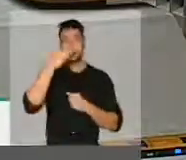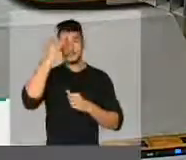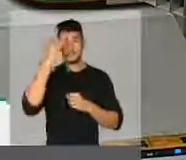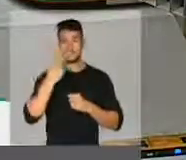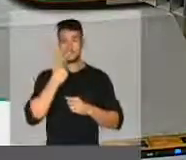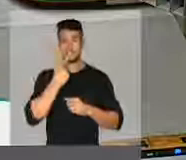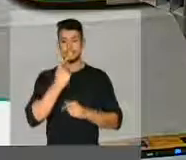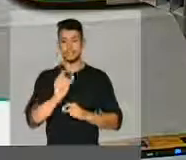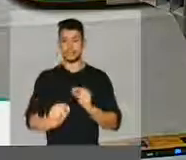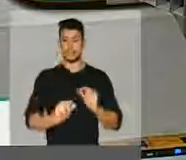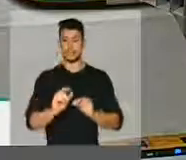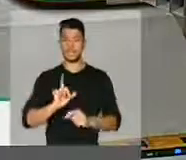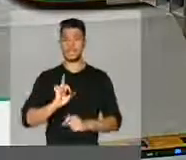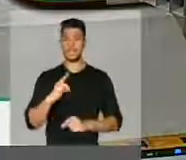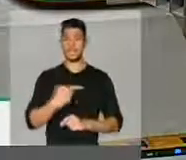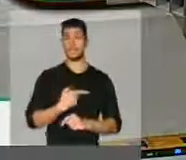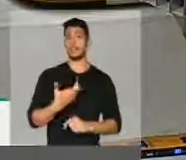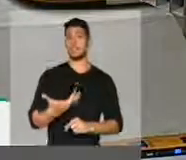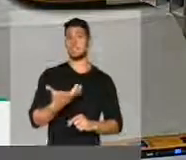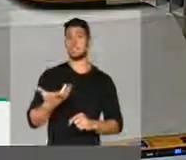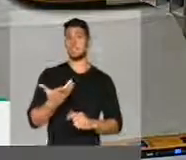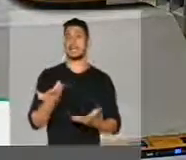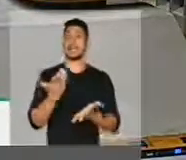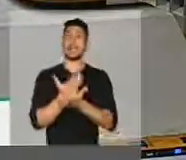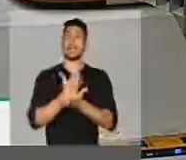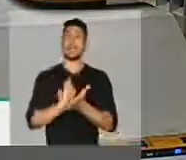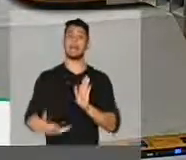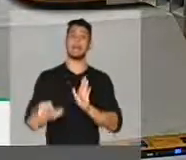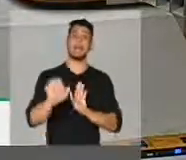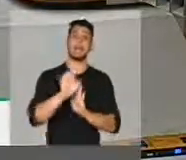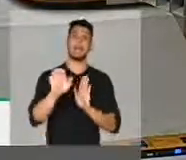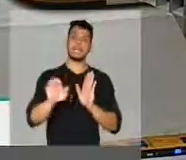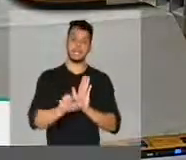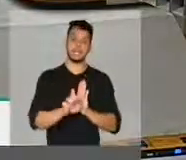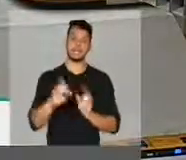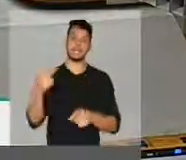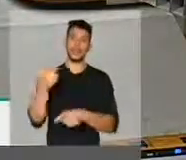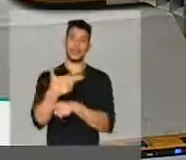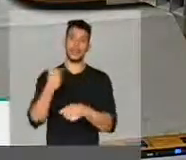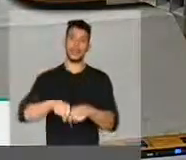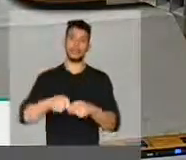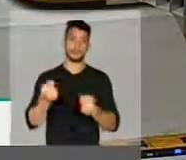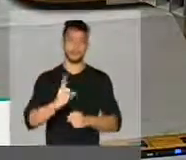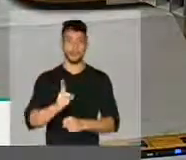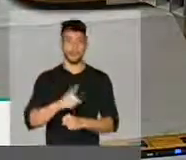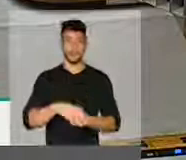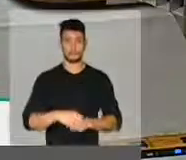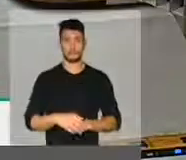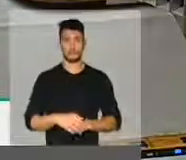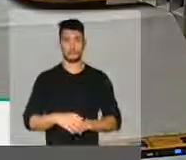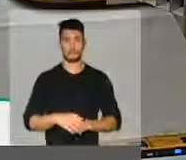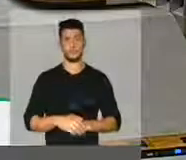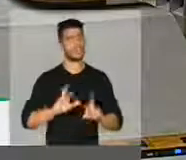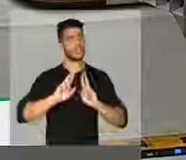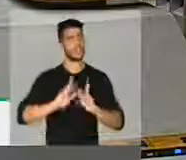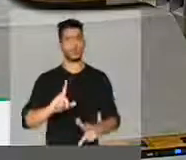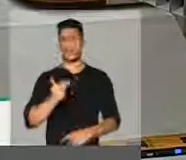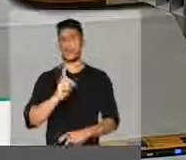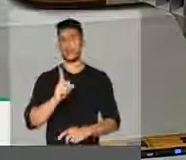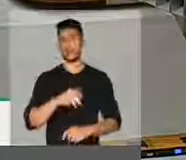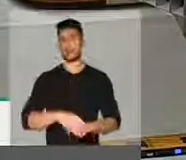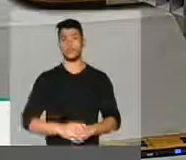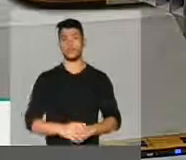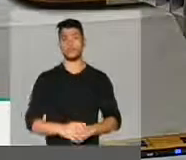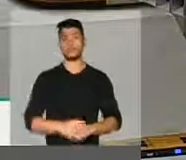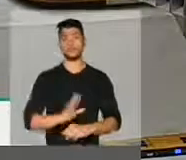diz que nós queremos revogar o Estatuto do Desarmamento. Em momento algum isso foi cogitado.